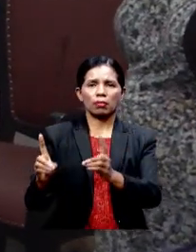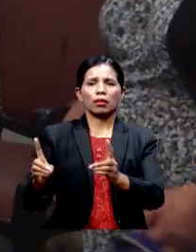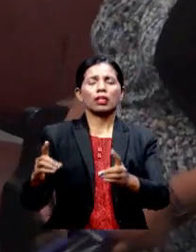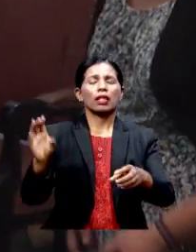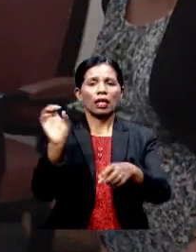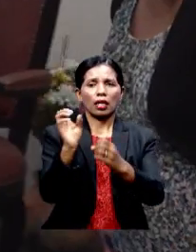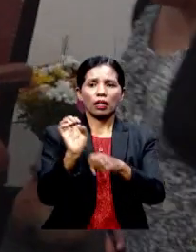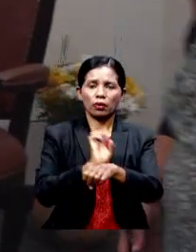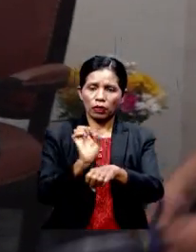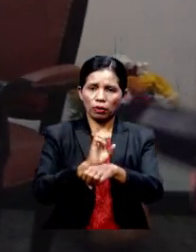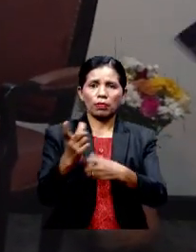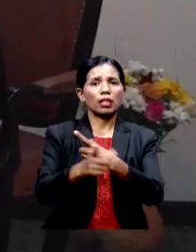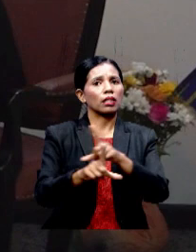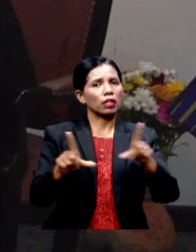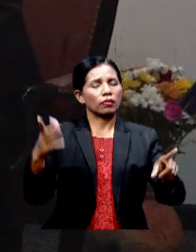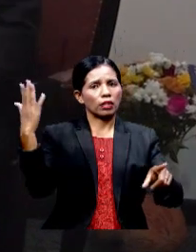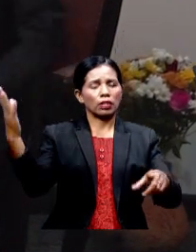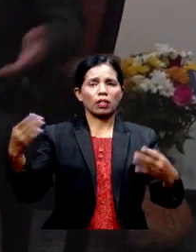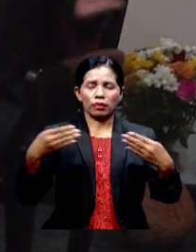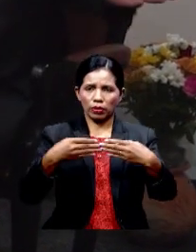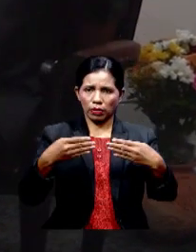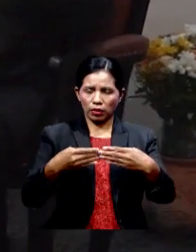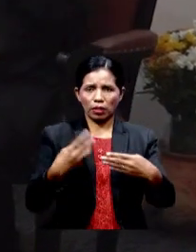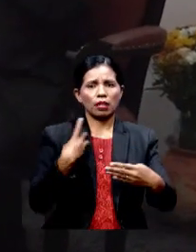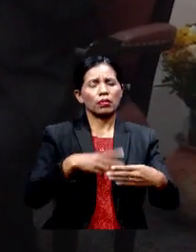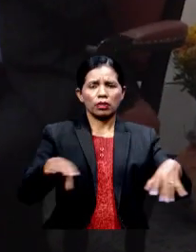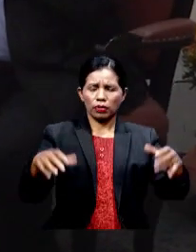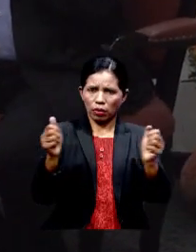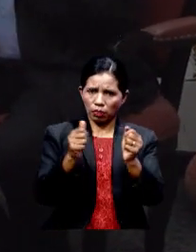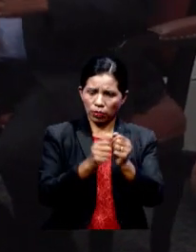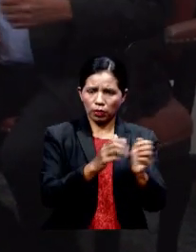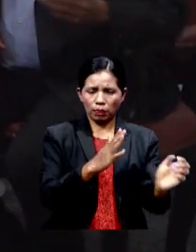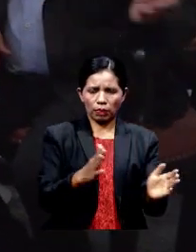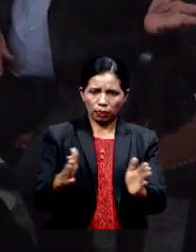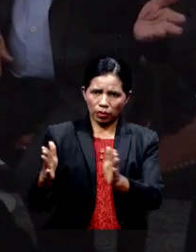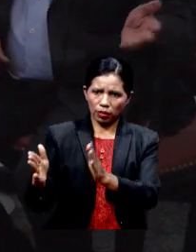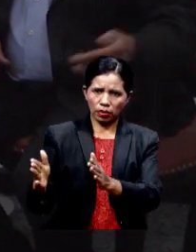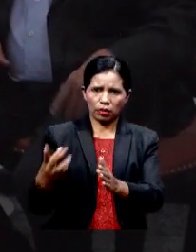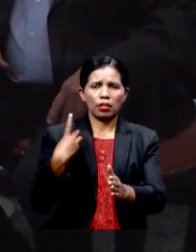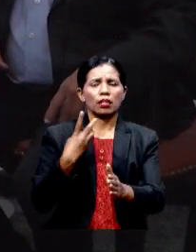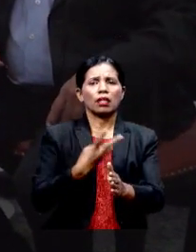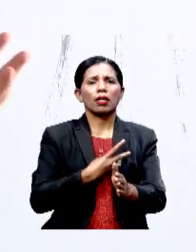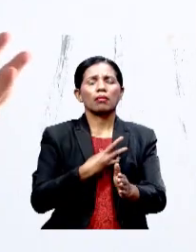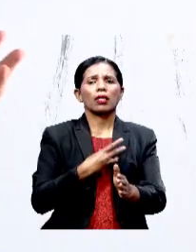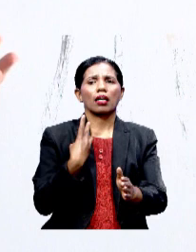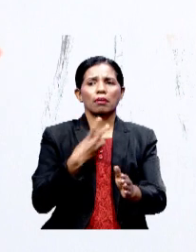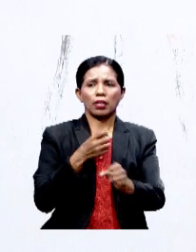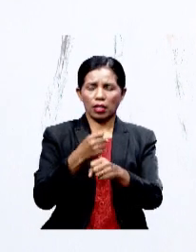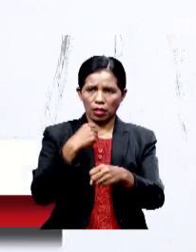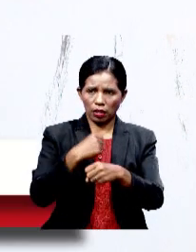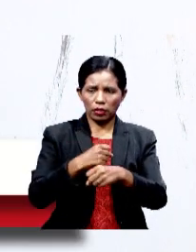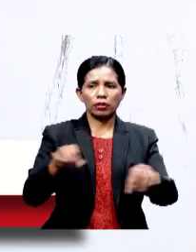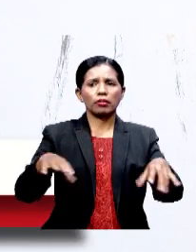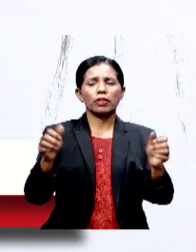a fronteira. Persiapan-persiapan kerjasama kami ke depan nanti. Kami terus tingkatkan apa yang sudah kami lakukan